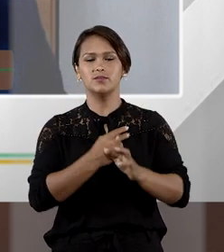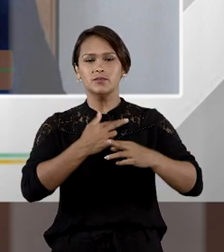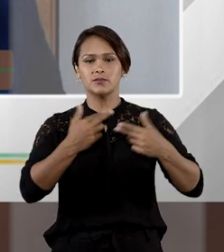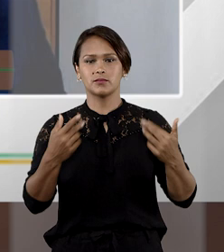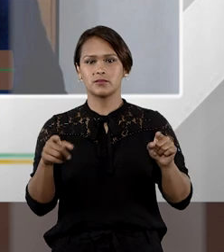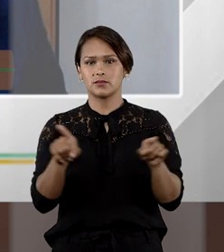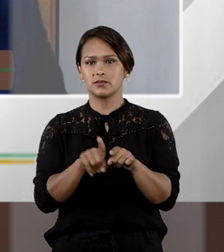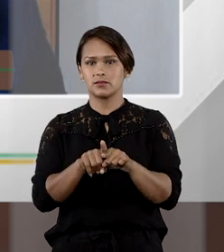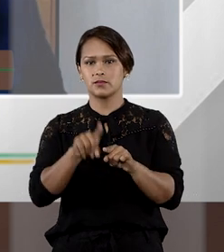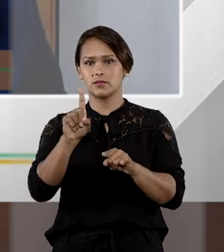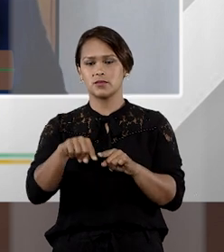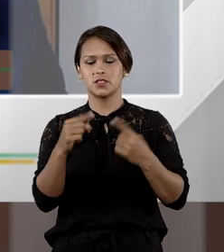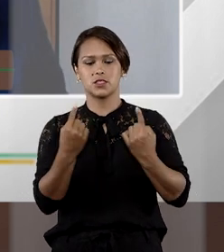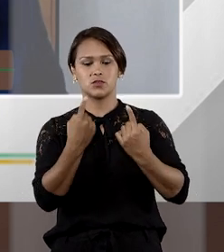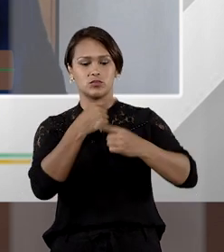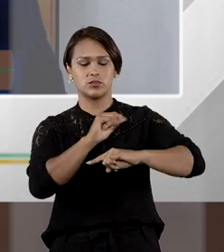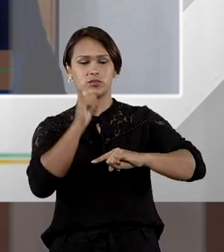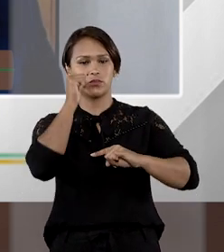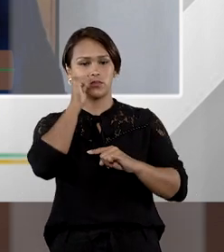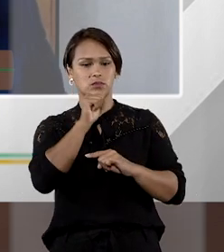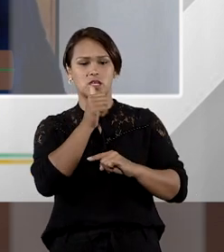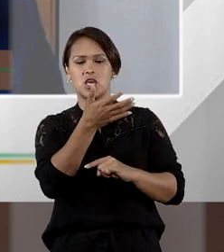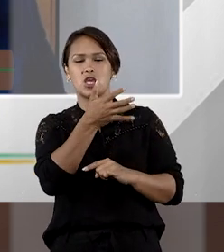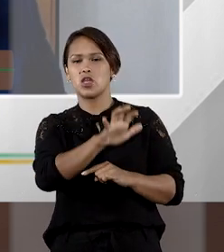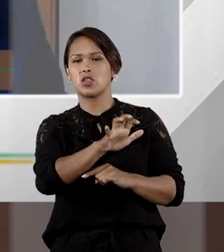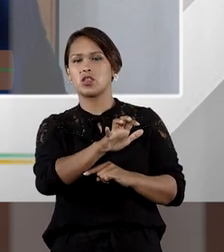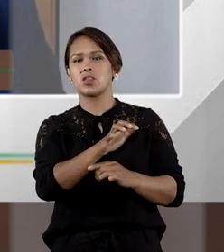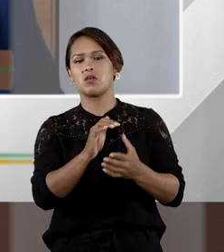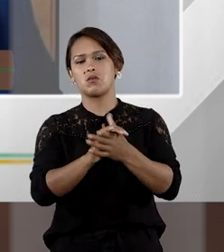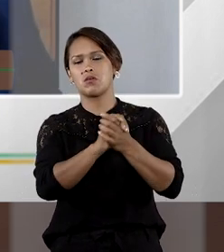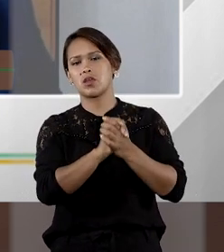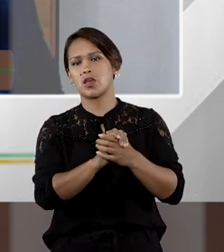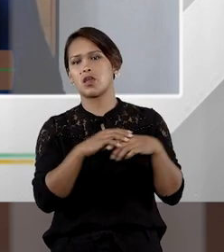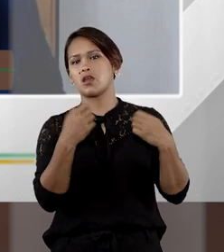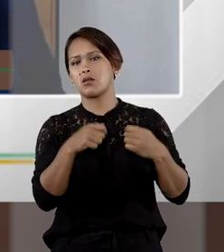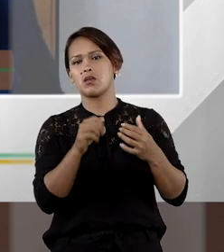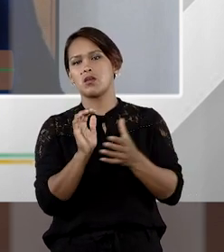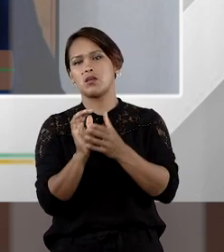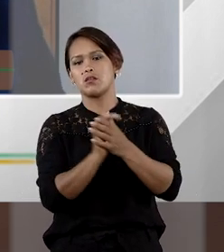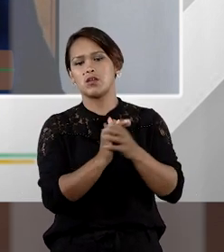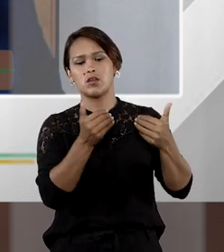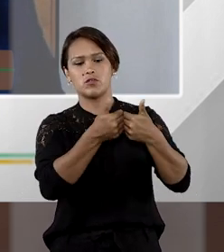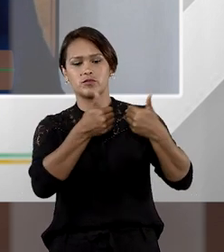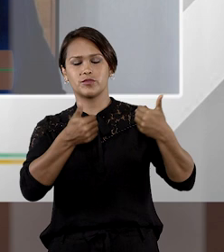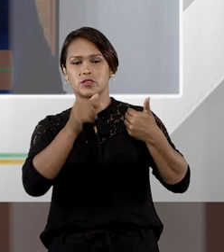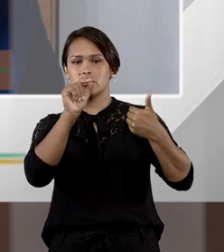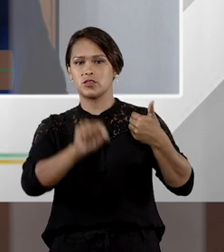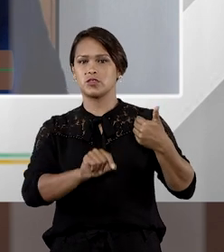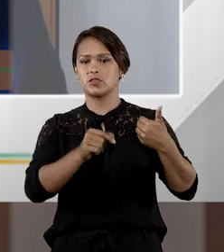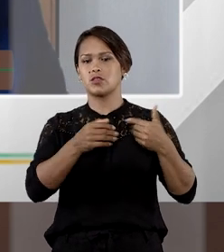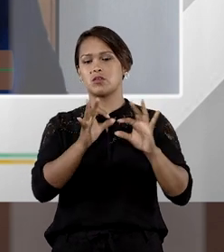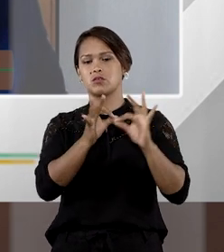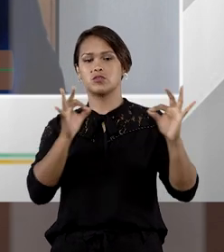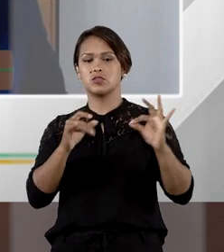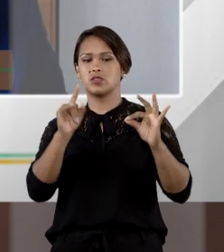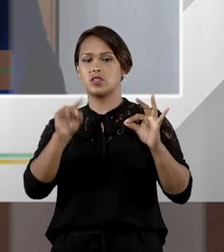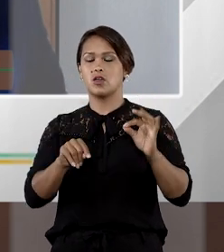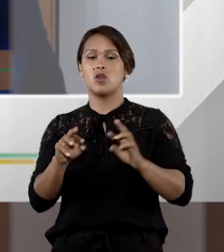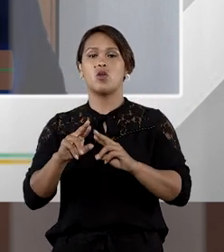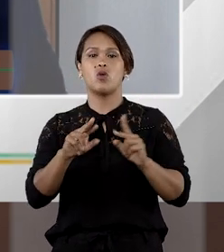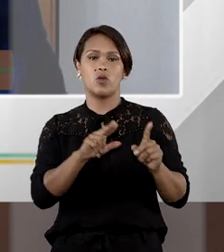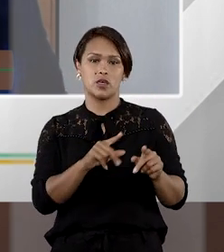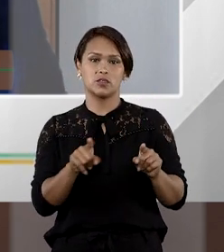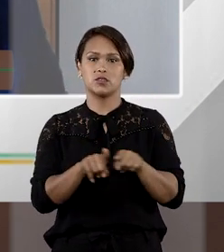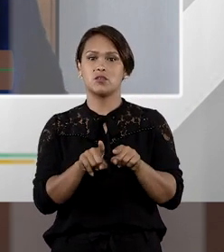muitas vezes é o cônjuge renunciando por ocasião do divórcio ou da separação judicial, né? Ou mesmo